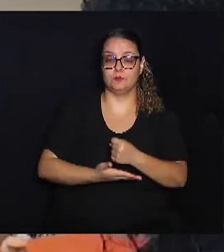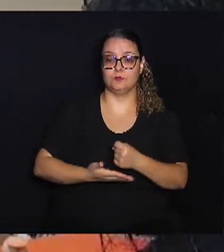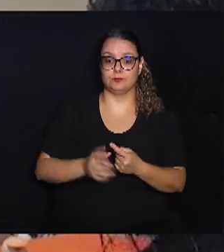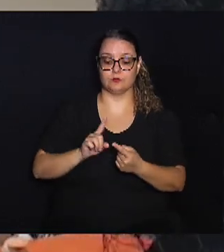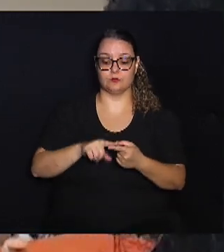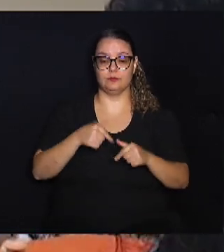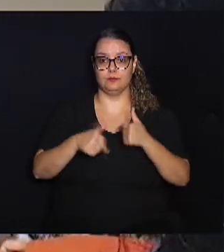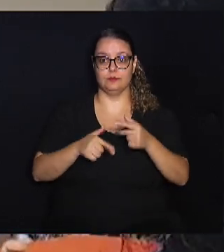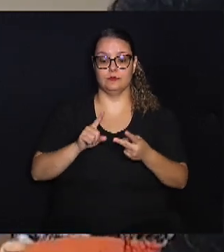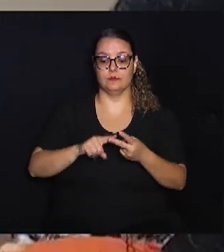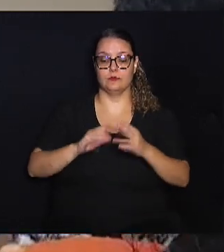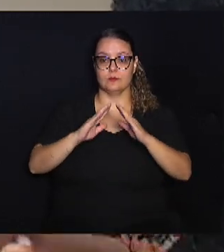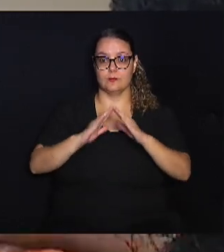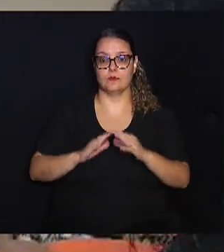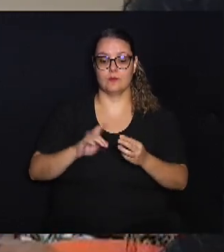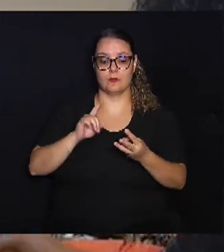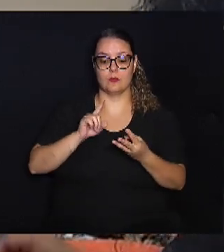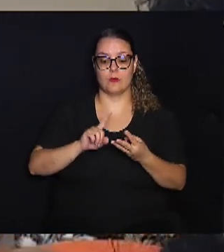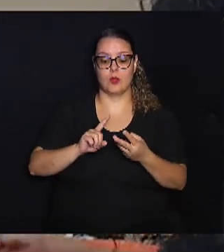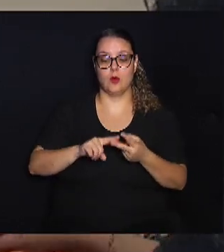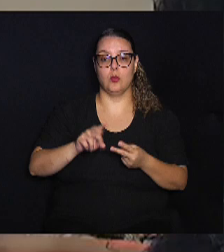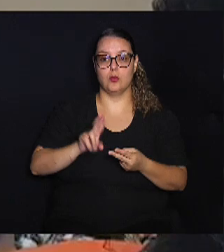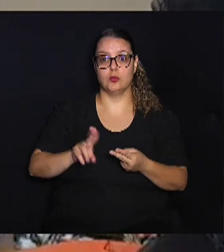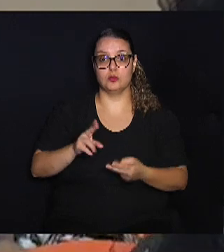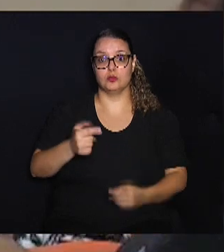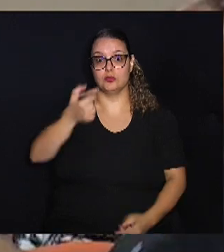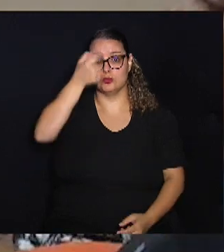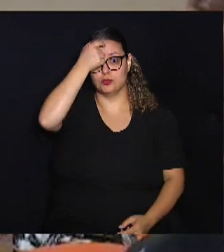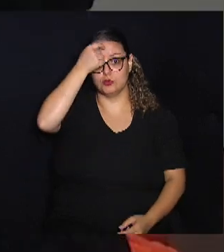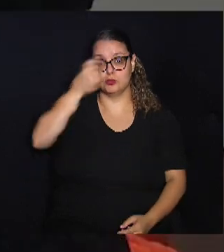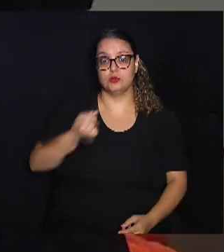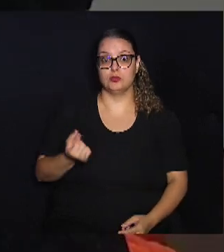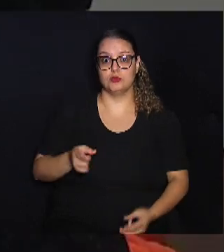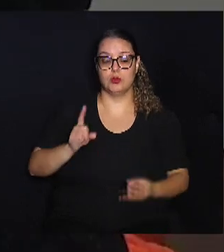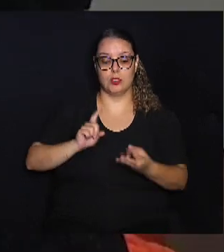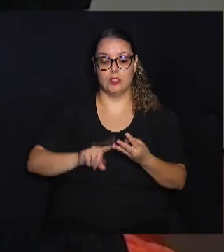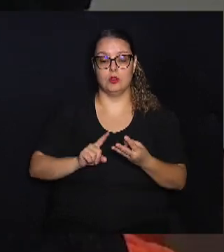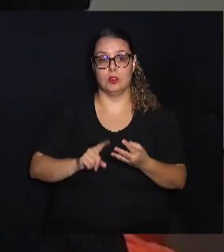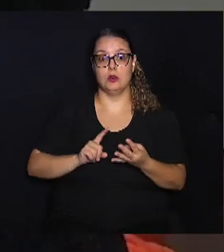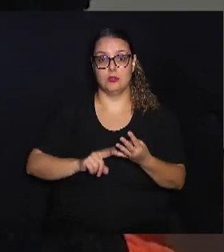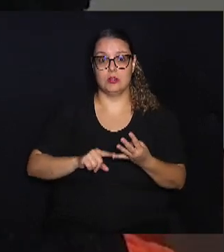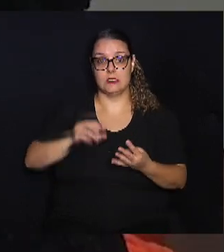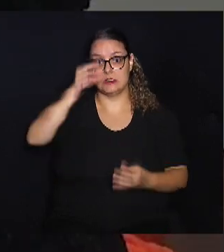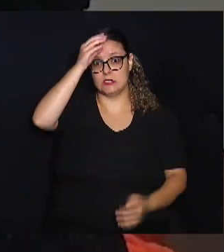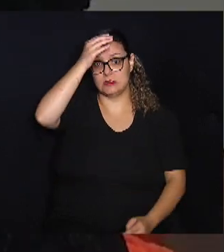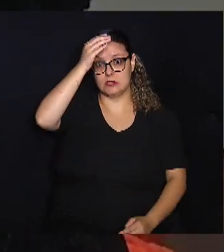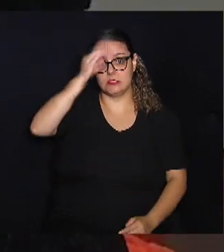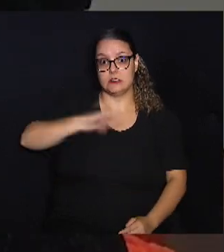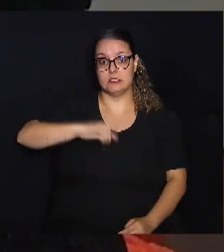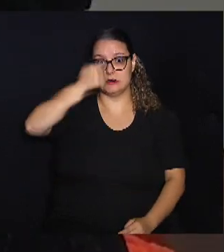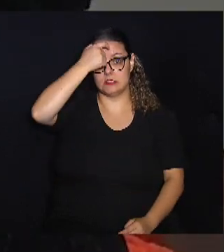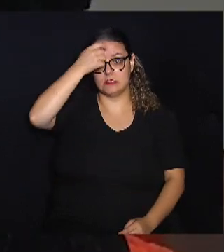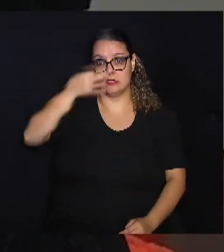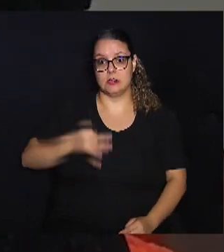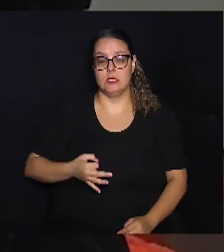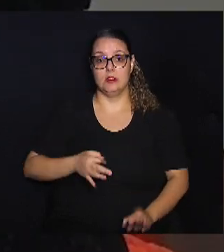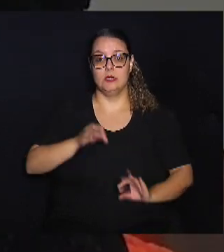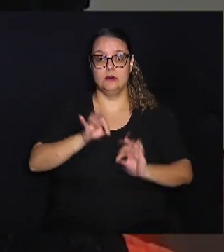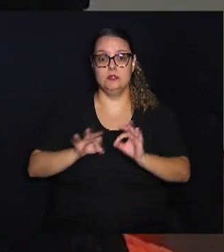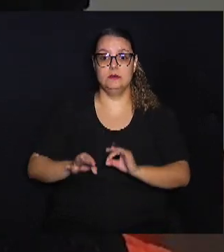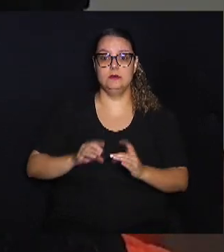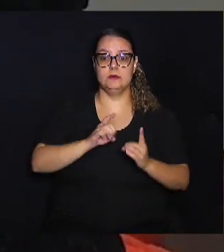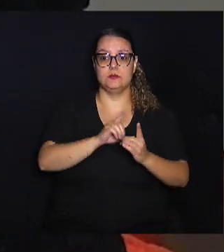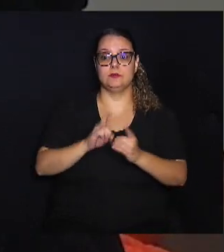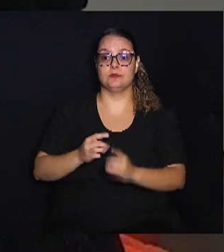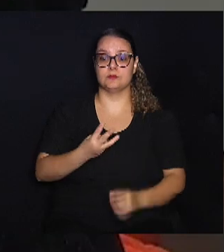trabalho, moradia, uso consciente do dinheiro e cidadania. Atualmente, o projeto atende 30